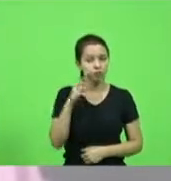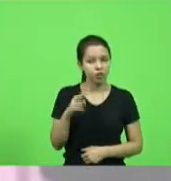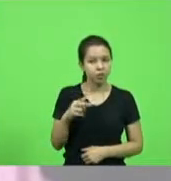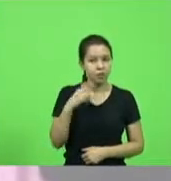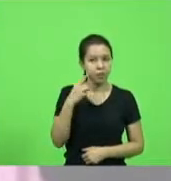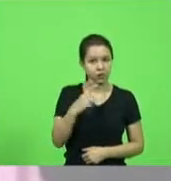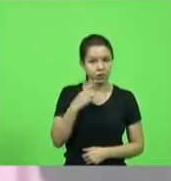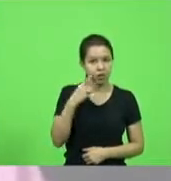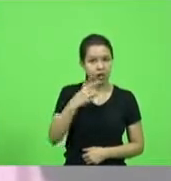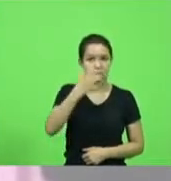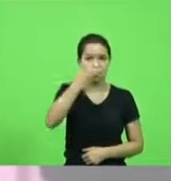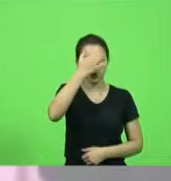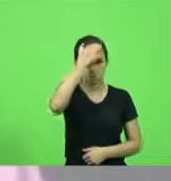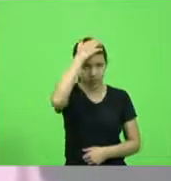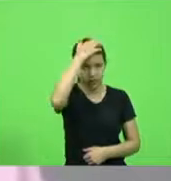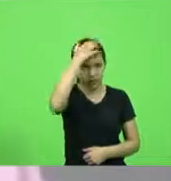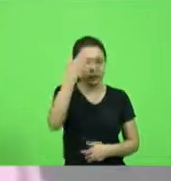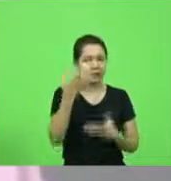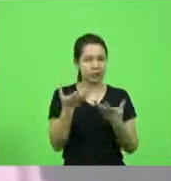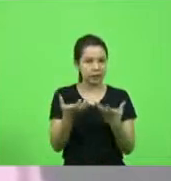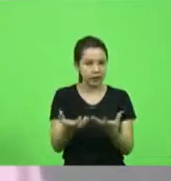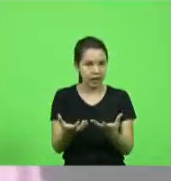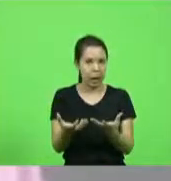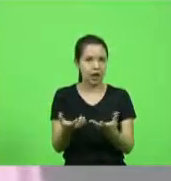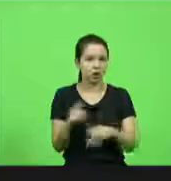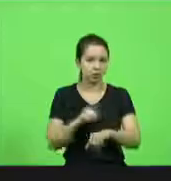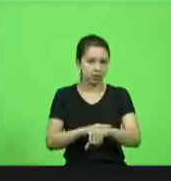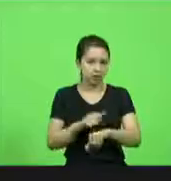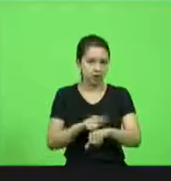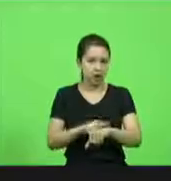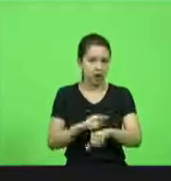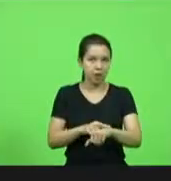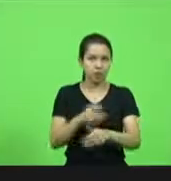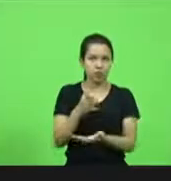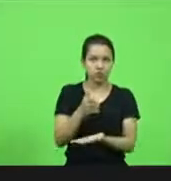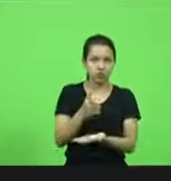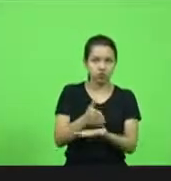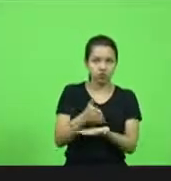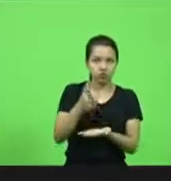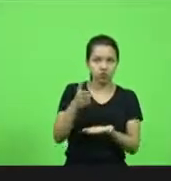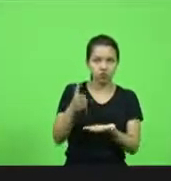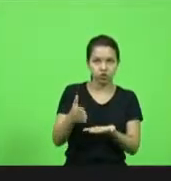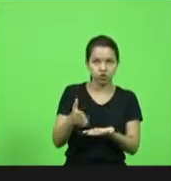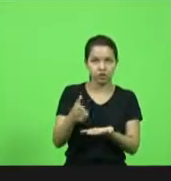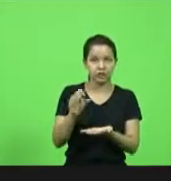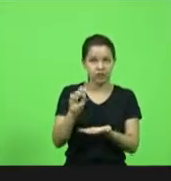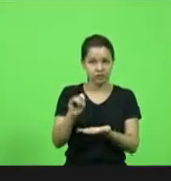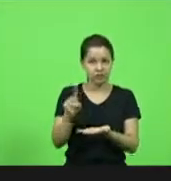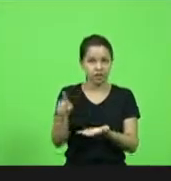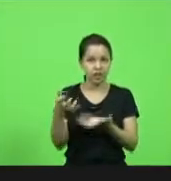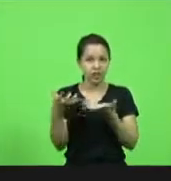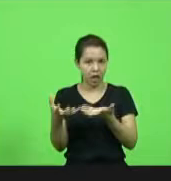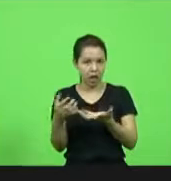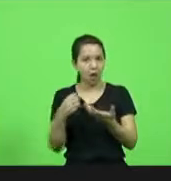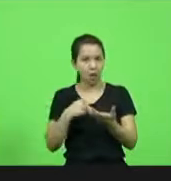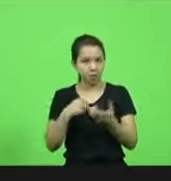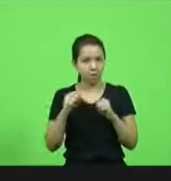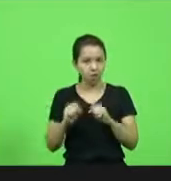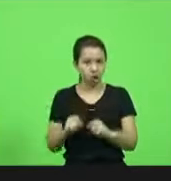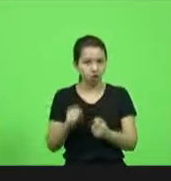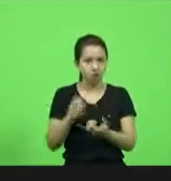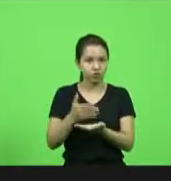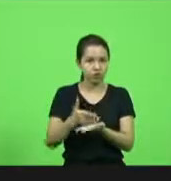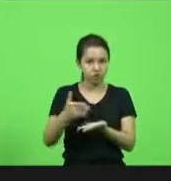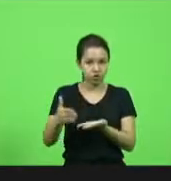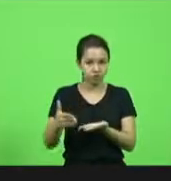usar um pouco do tempo. Se ele quiser, eu posso compartilhar? E se